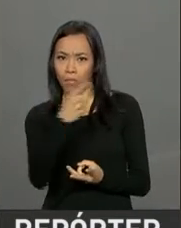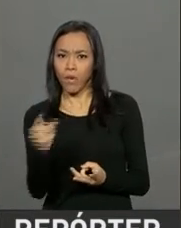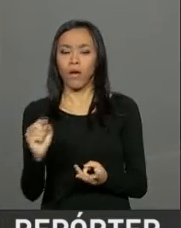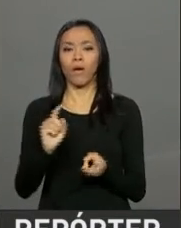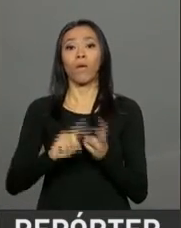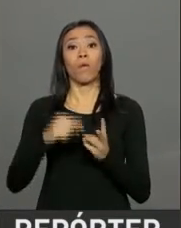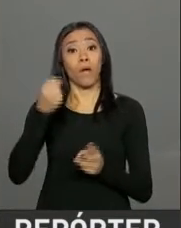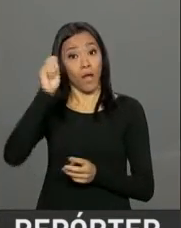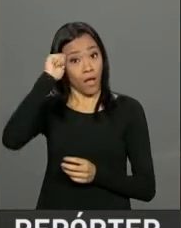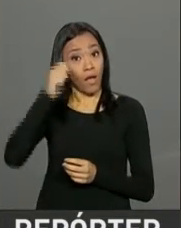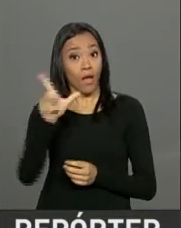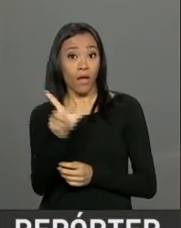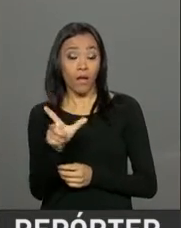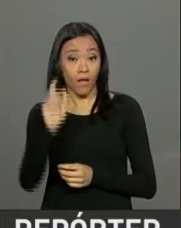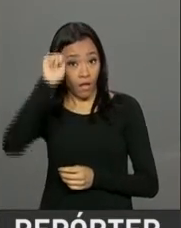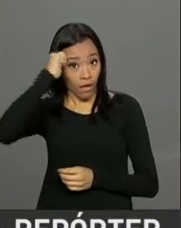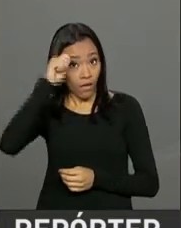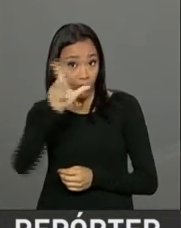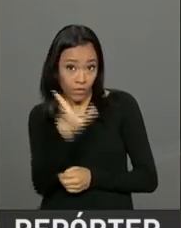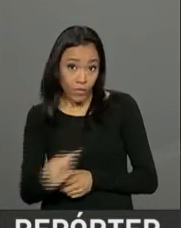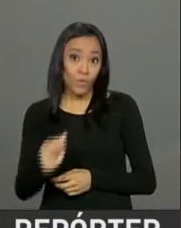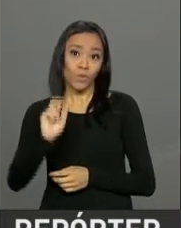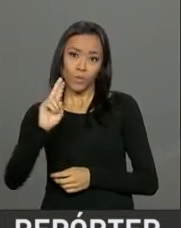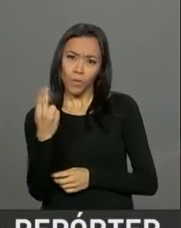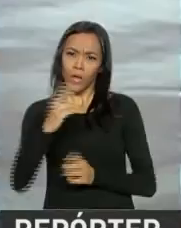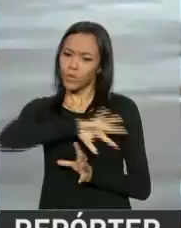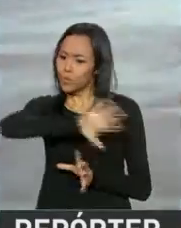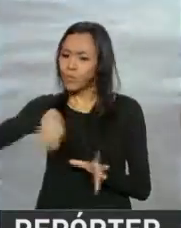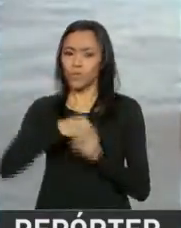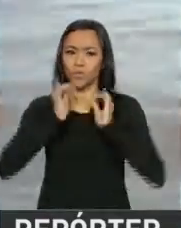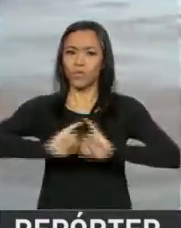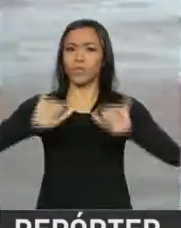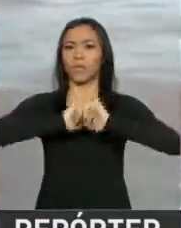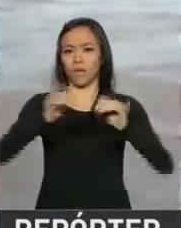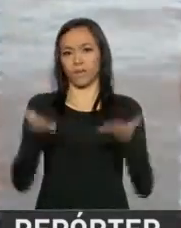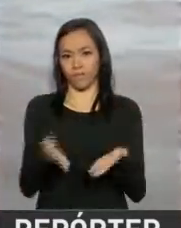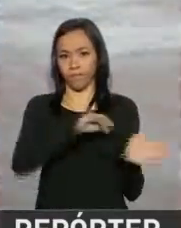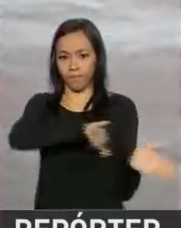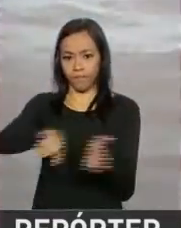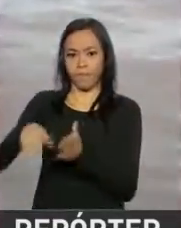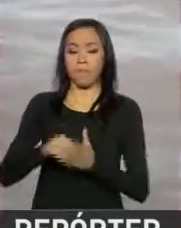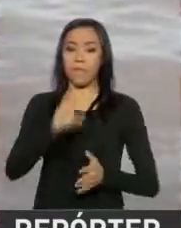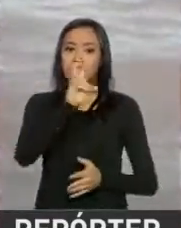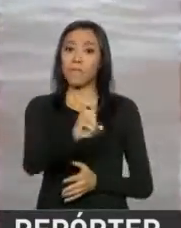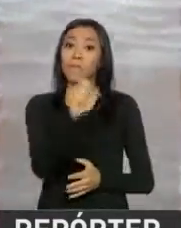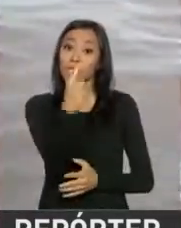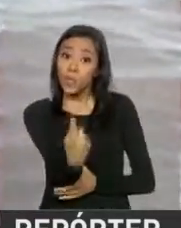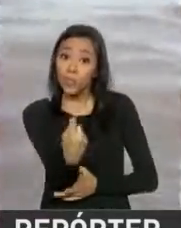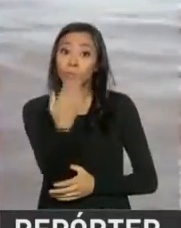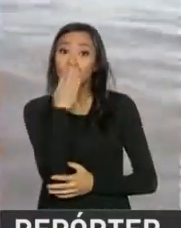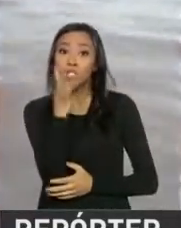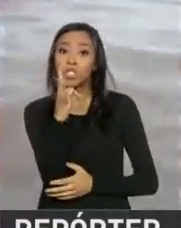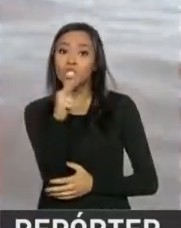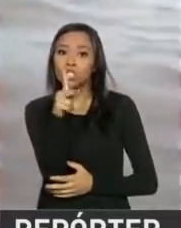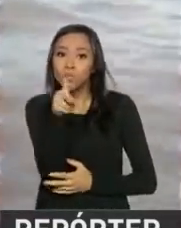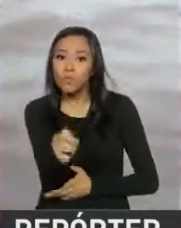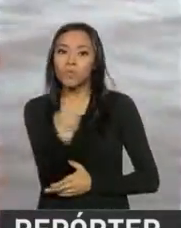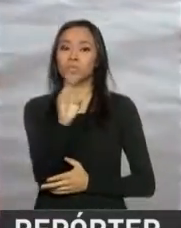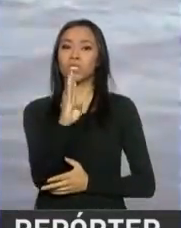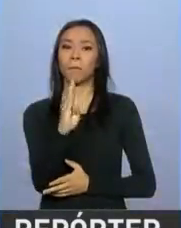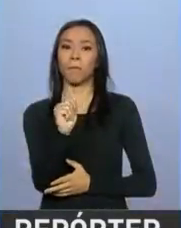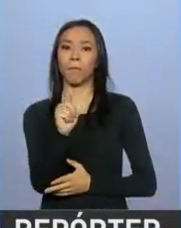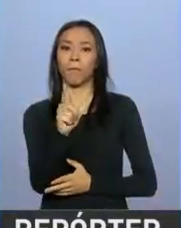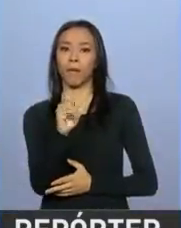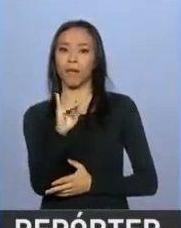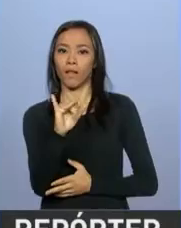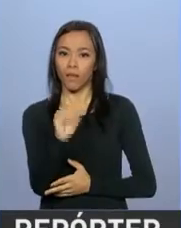Sul juntos lançamos esta campanha global. Pelo menos 51 tipos de baleias habitam o Atlântico